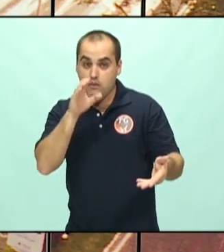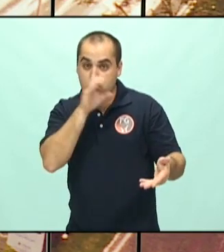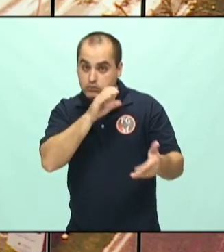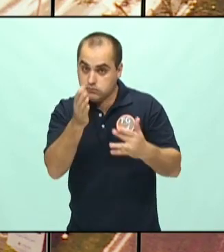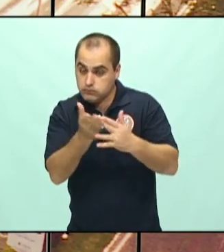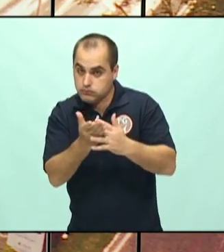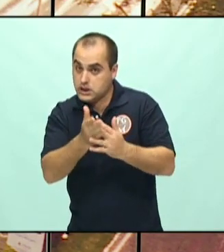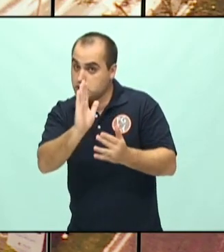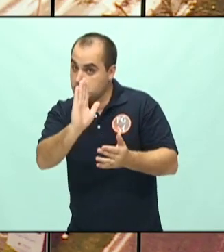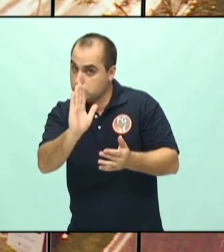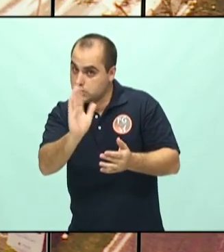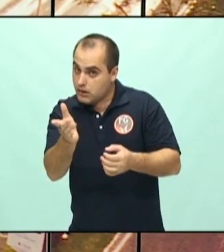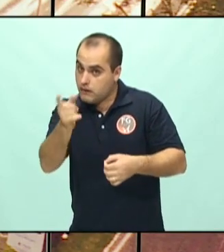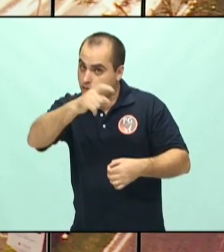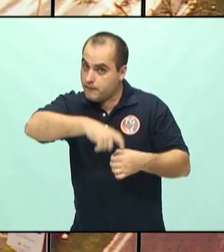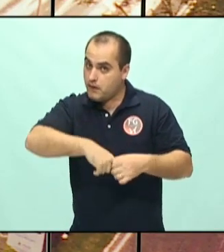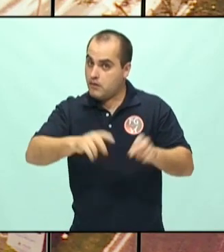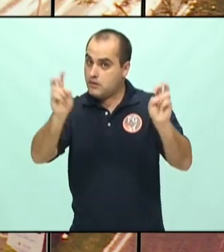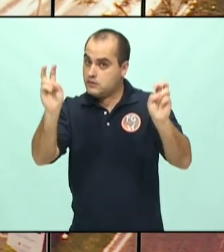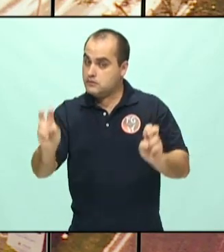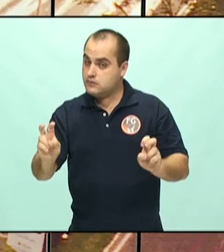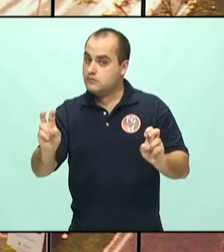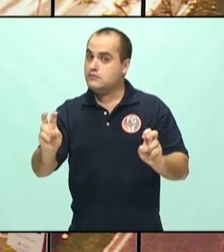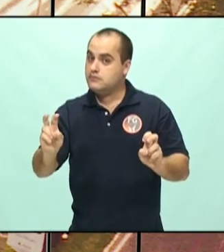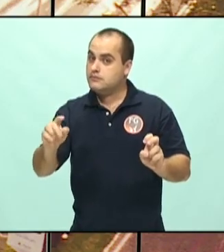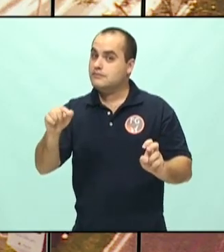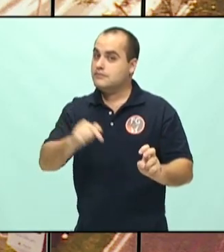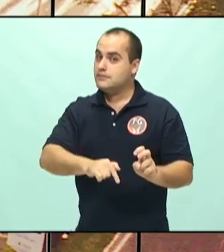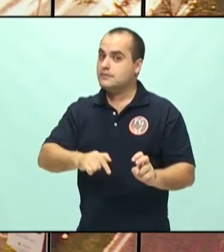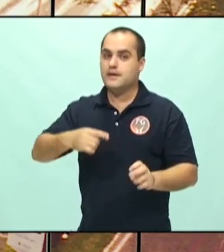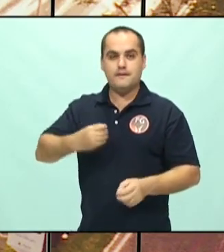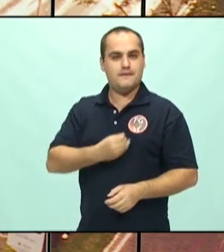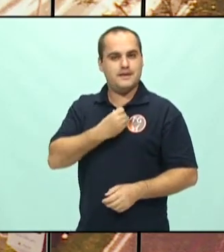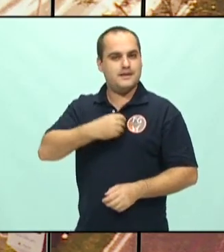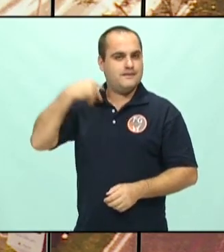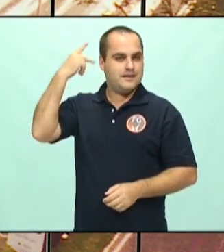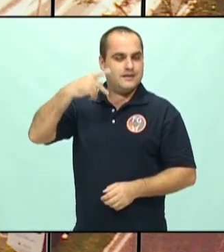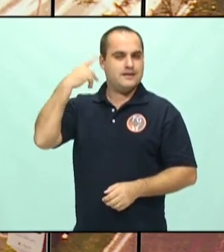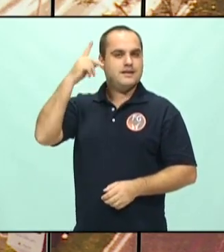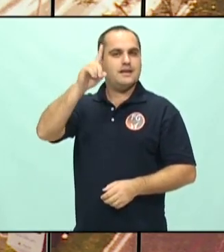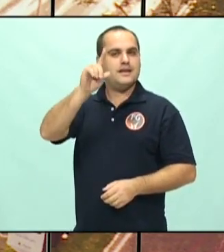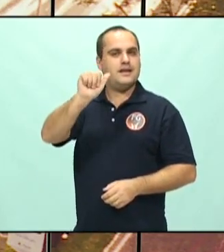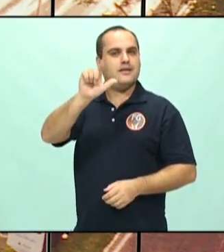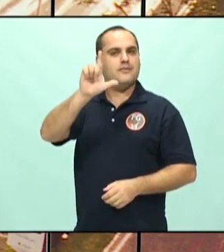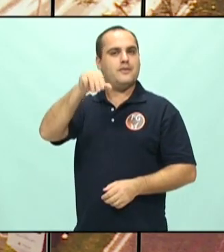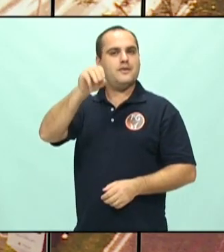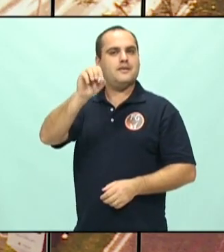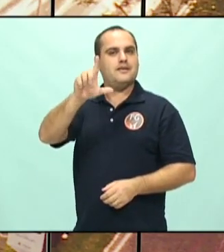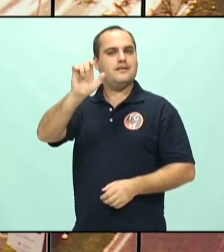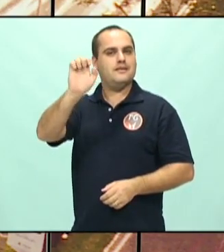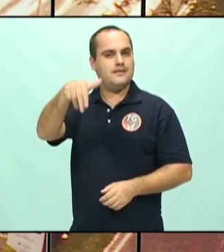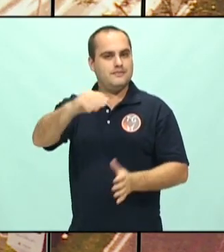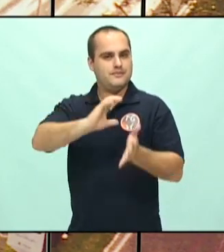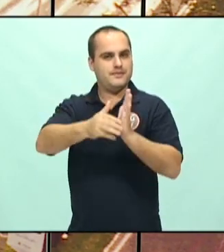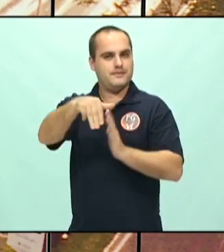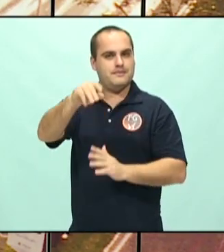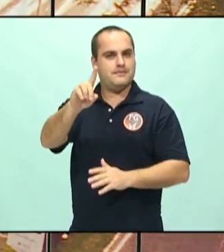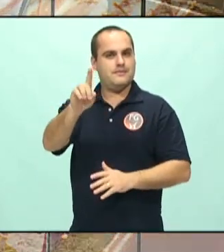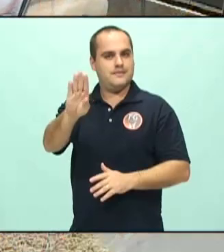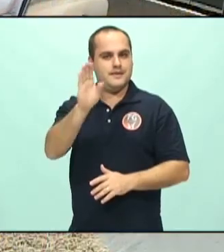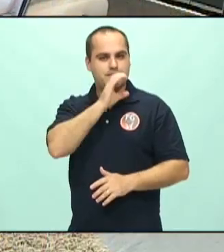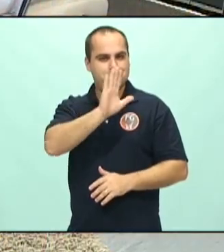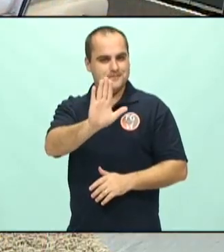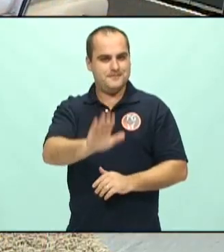a gente volta com o programa fala vendedor ea presença do vereador wanderley dal molin do mdb